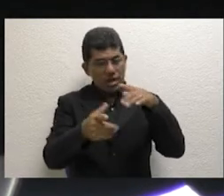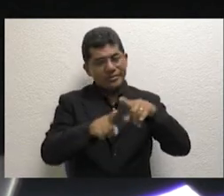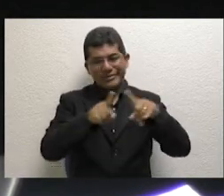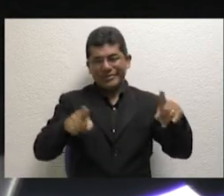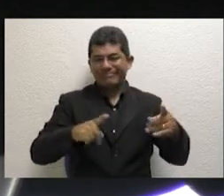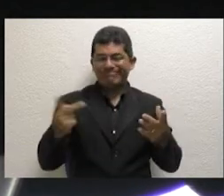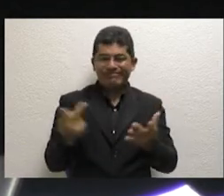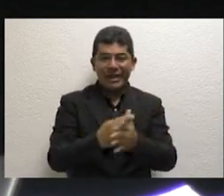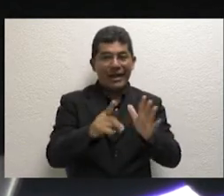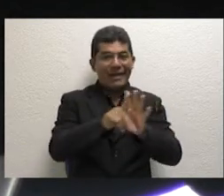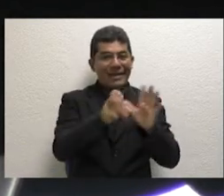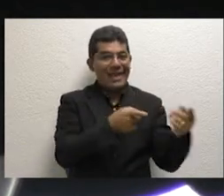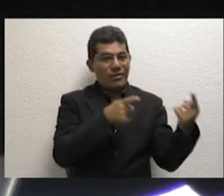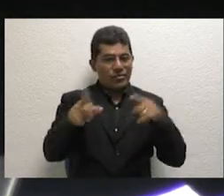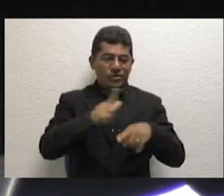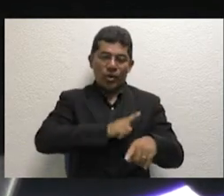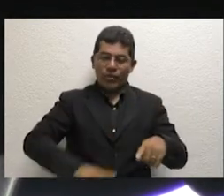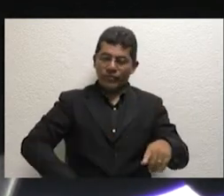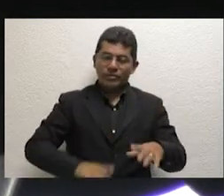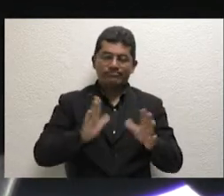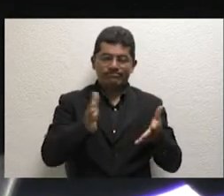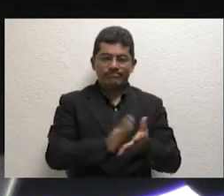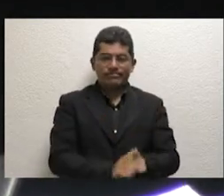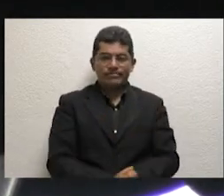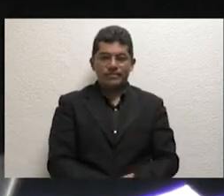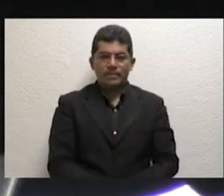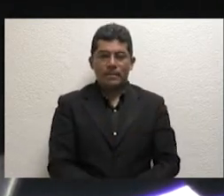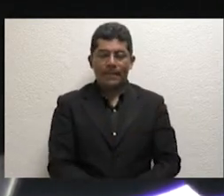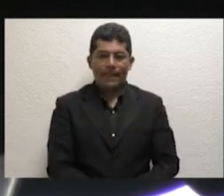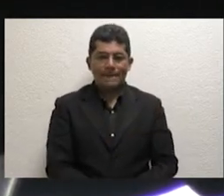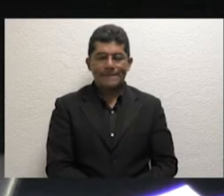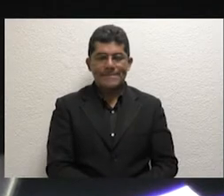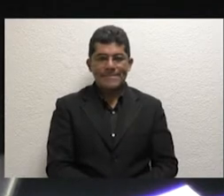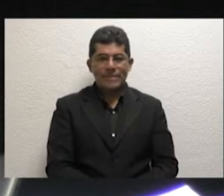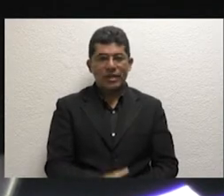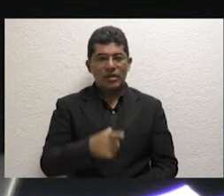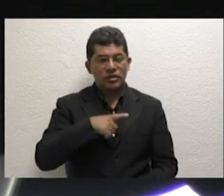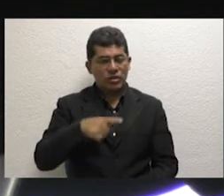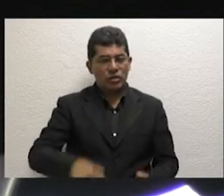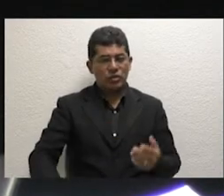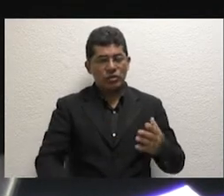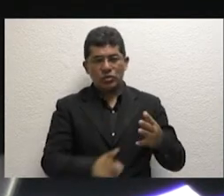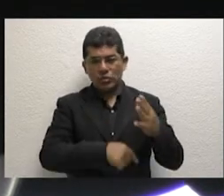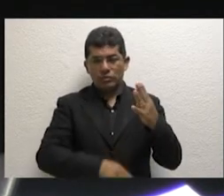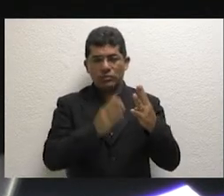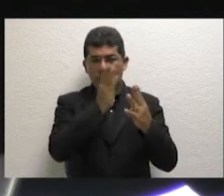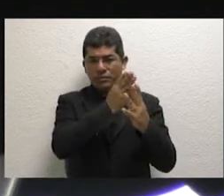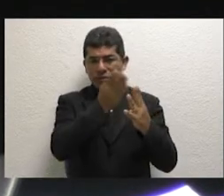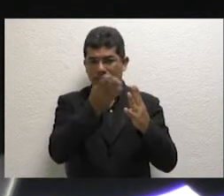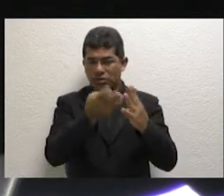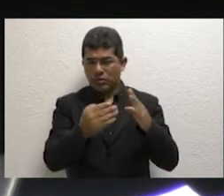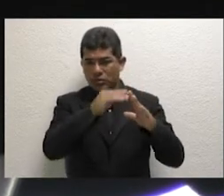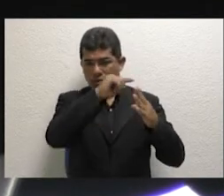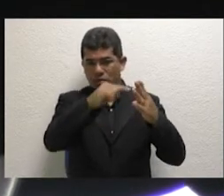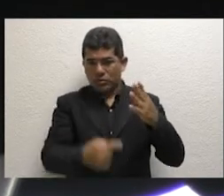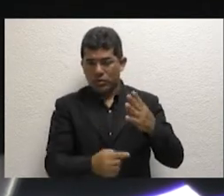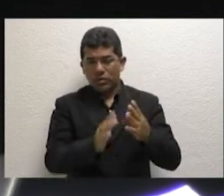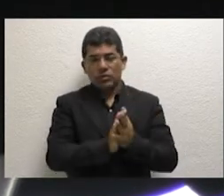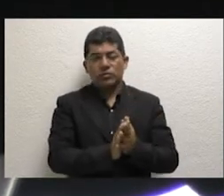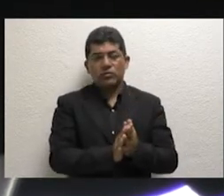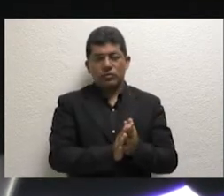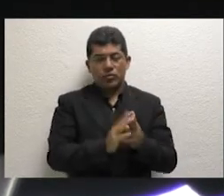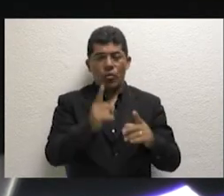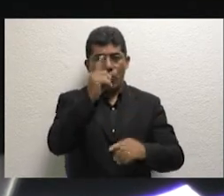três quadrimestres três quadrimestres para que ali adiante já a partir